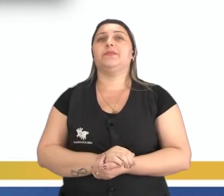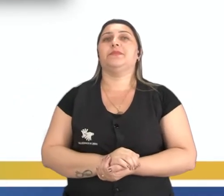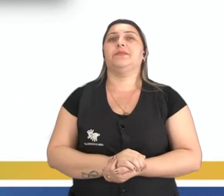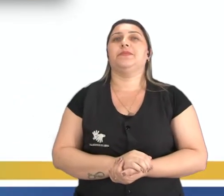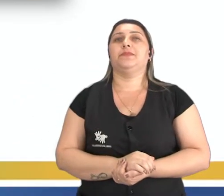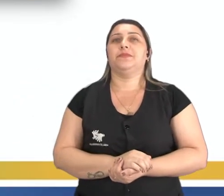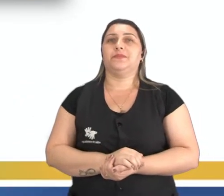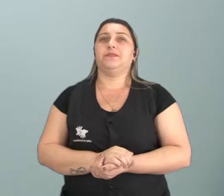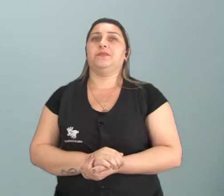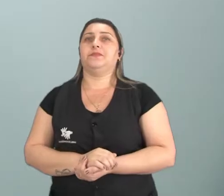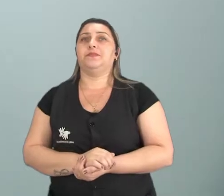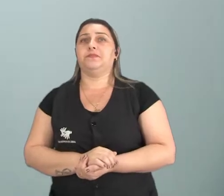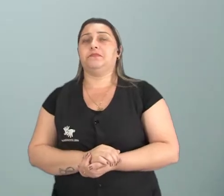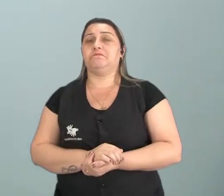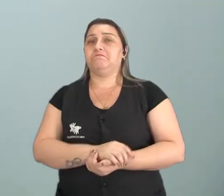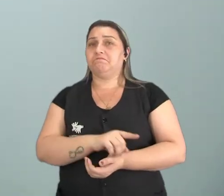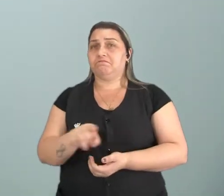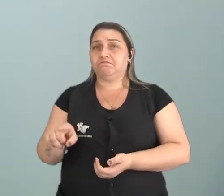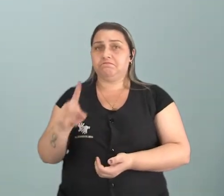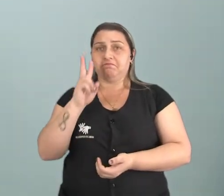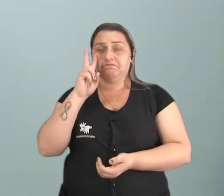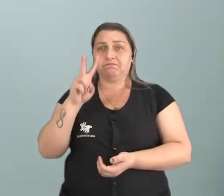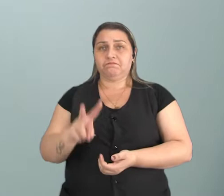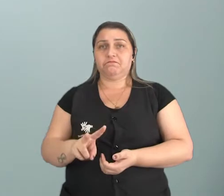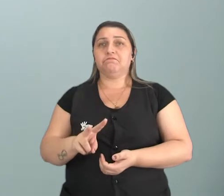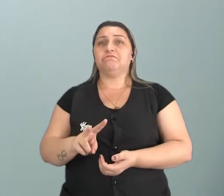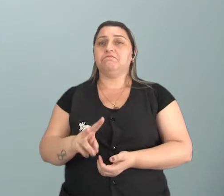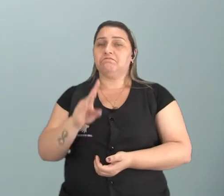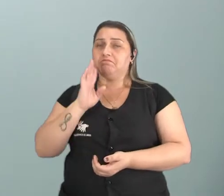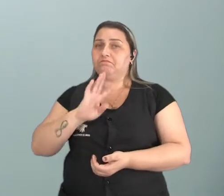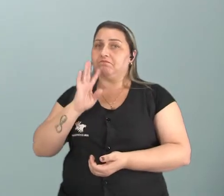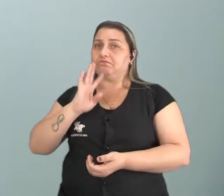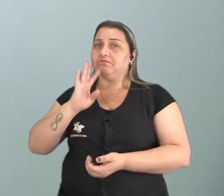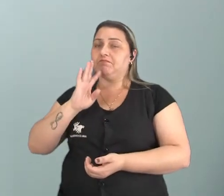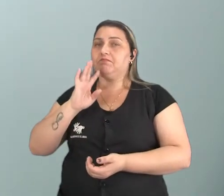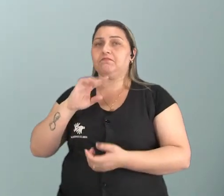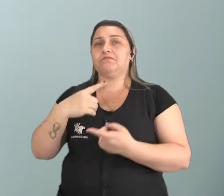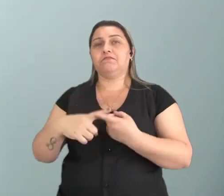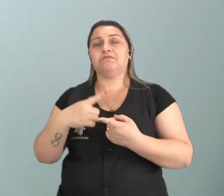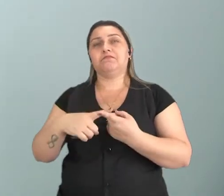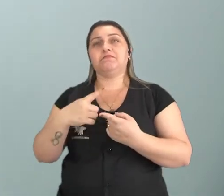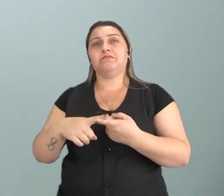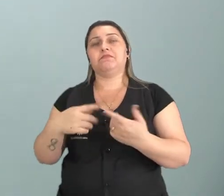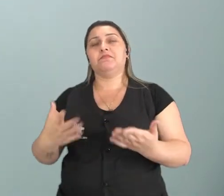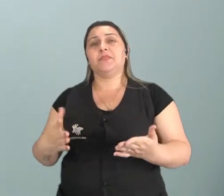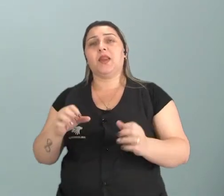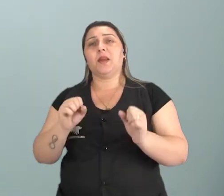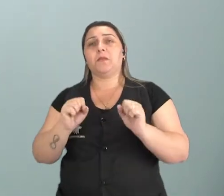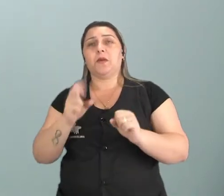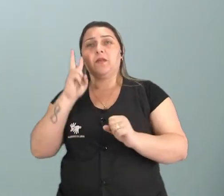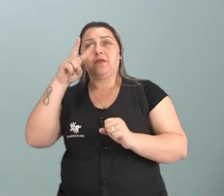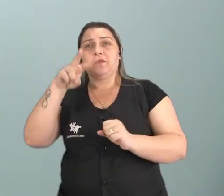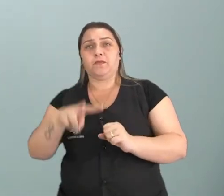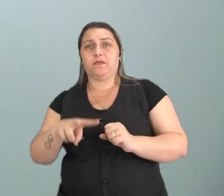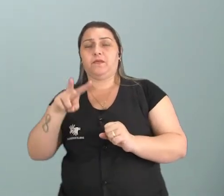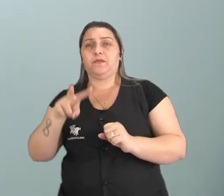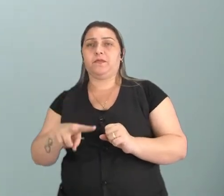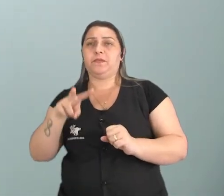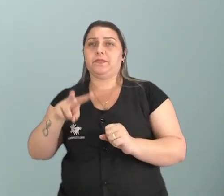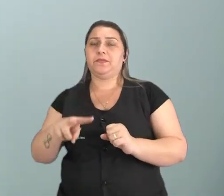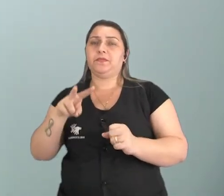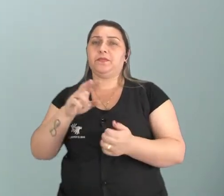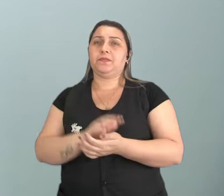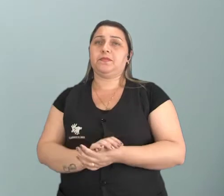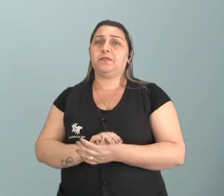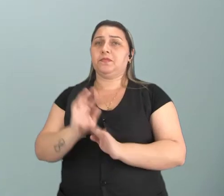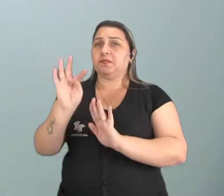né? Então, vocês podem ver que são bem interessantes, né? Porque, além disso, a gente pode ver que, como a gente